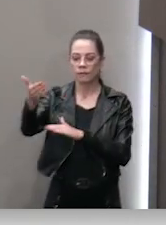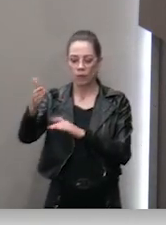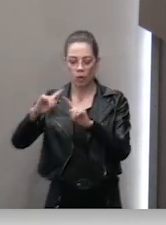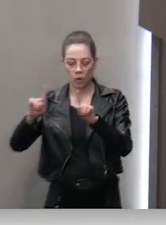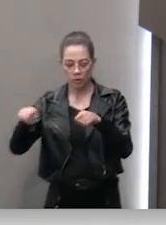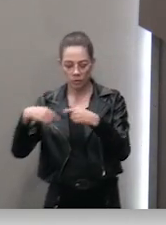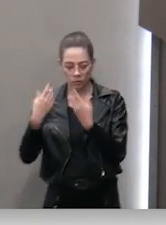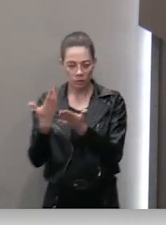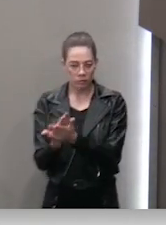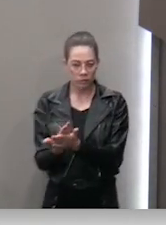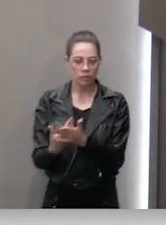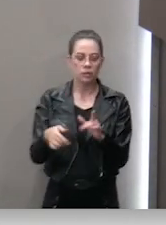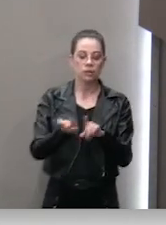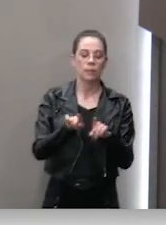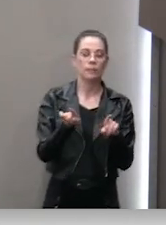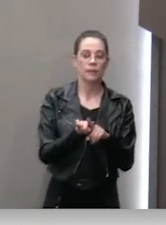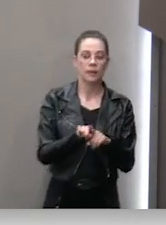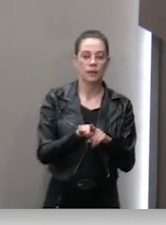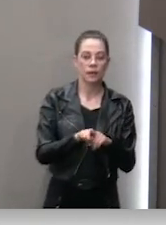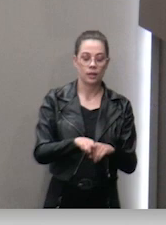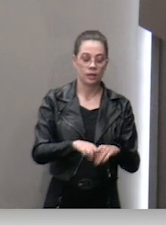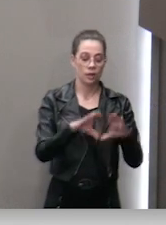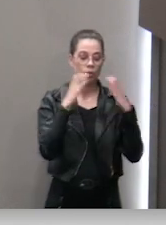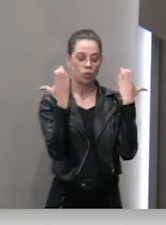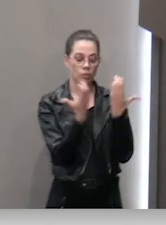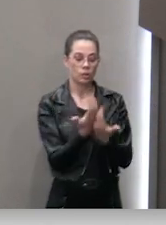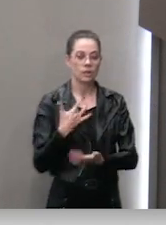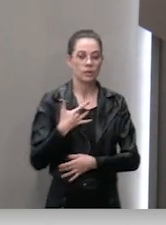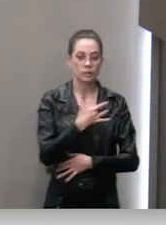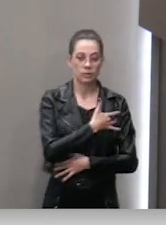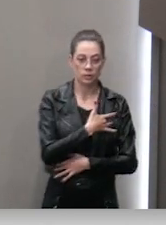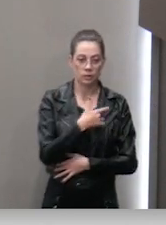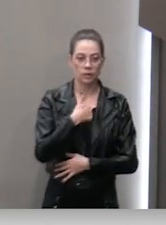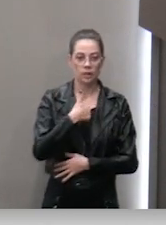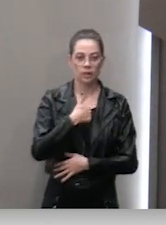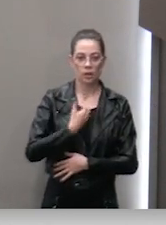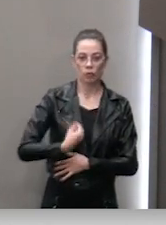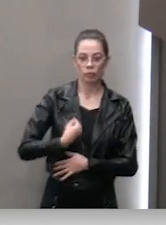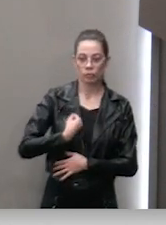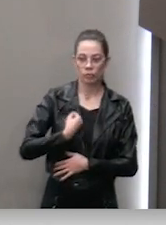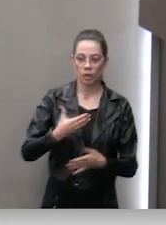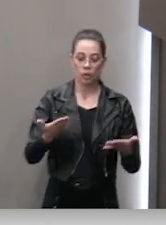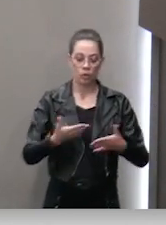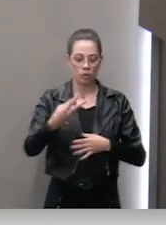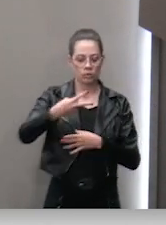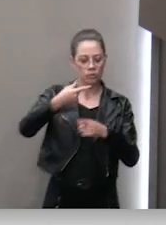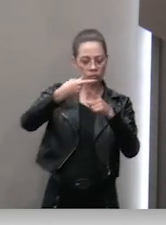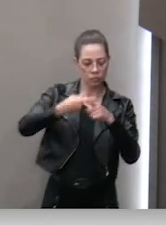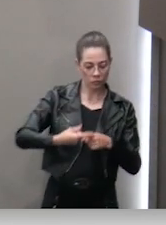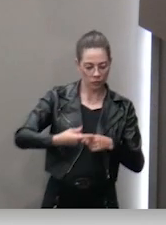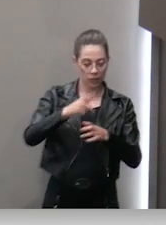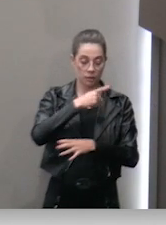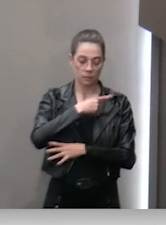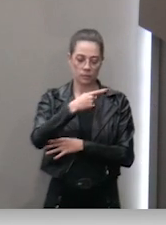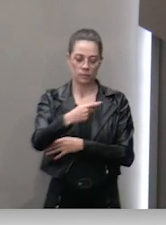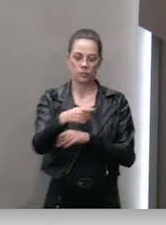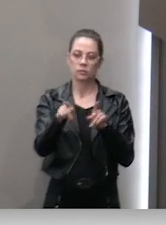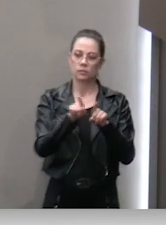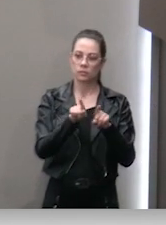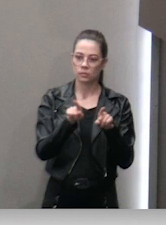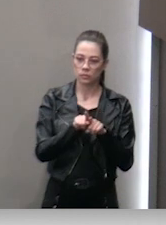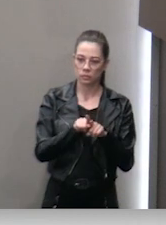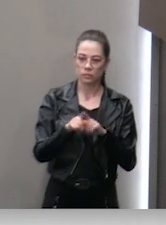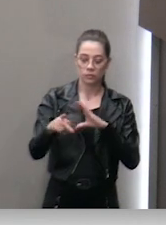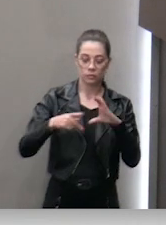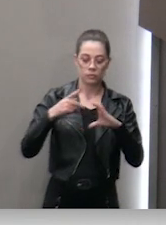da unidade de saúde. Eu aqui, pela segunda vez como presidente